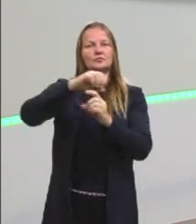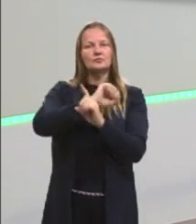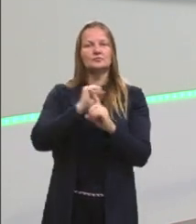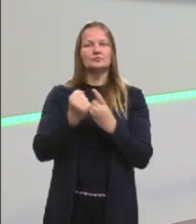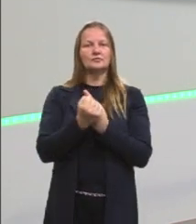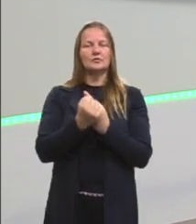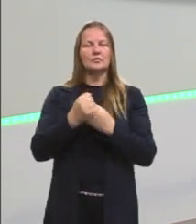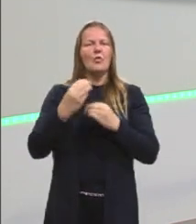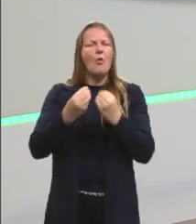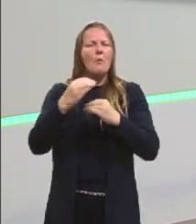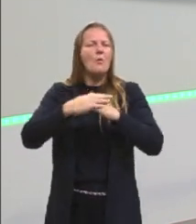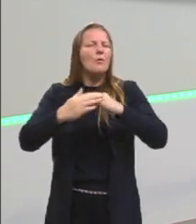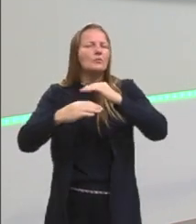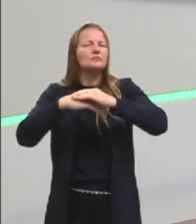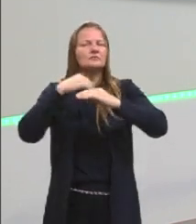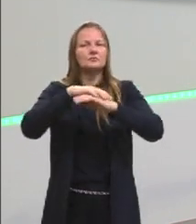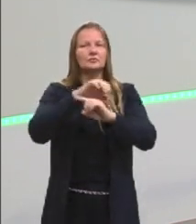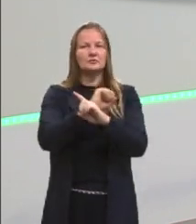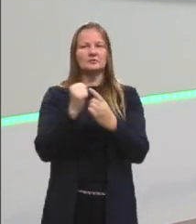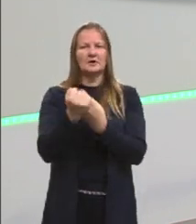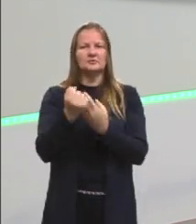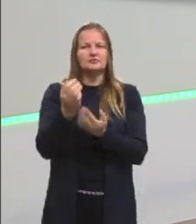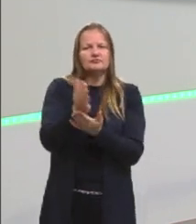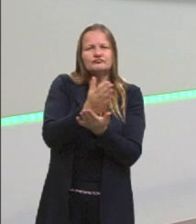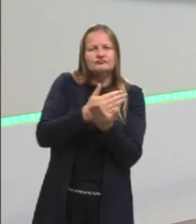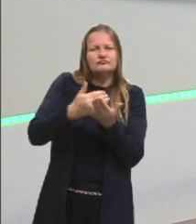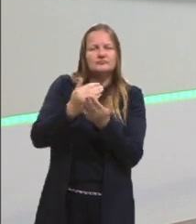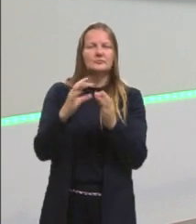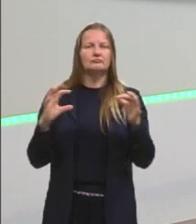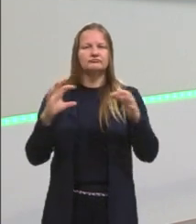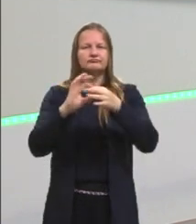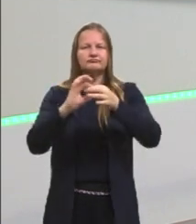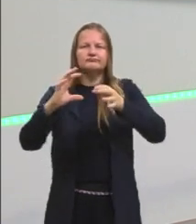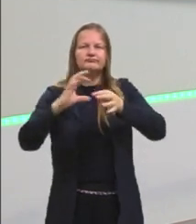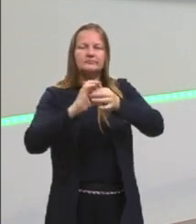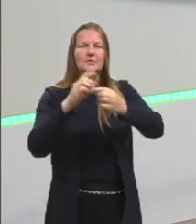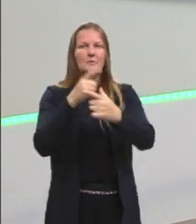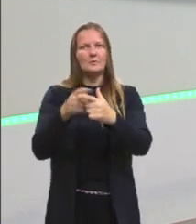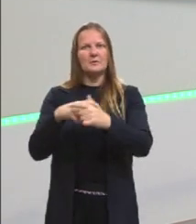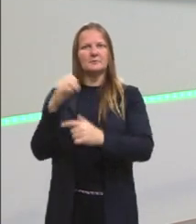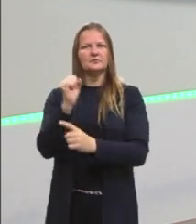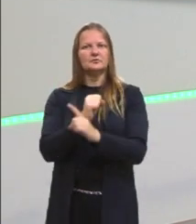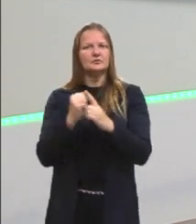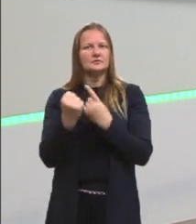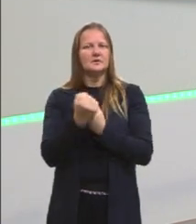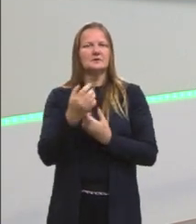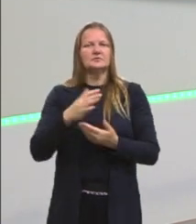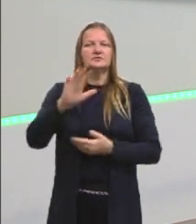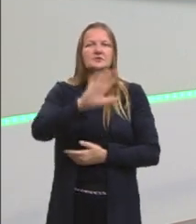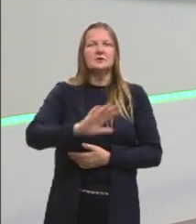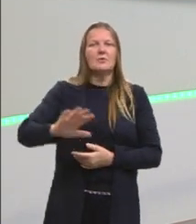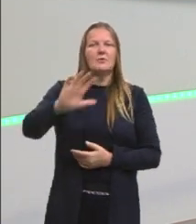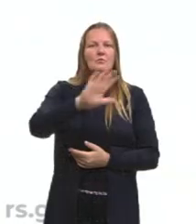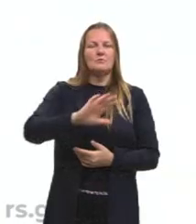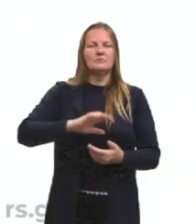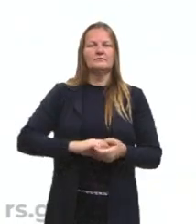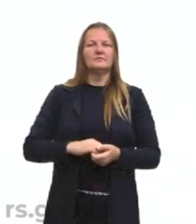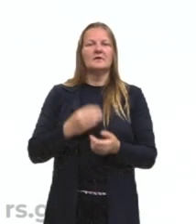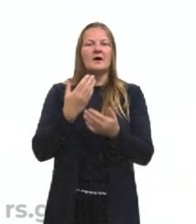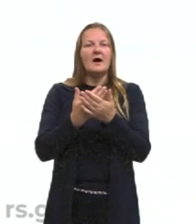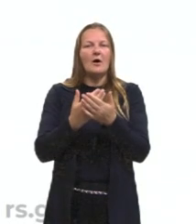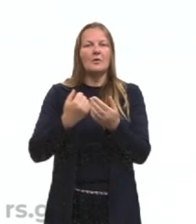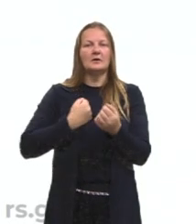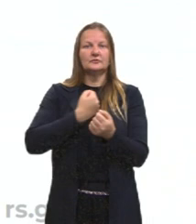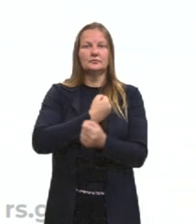construção da sociedade das interligações dos problemas sociais nas aulas 34